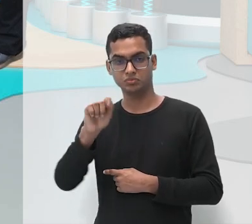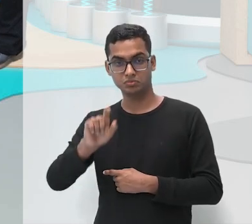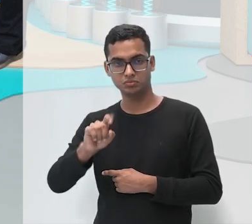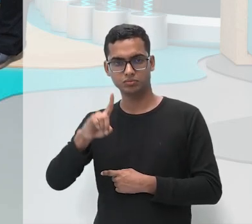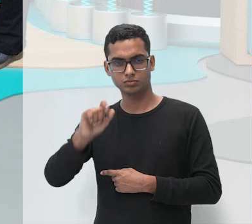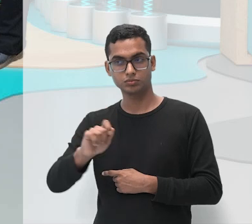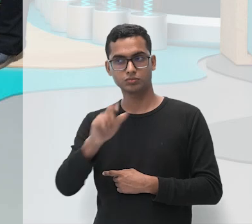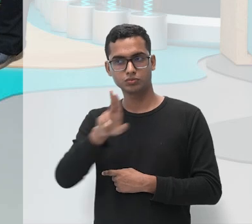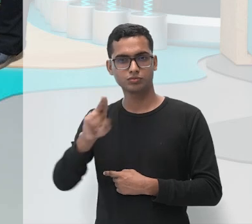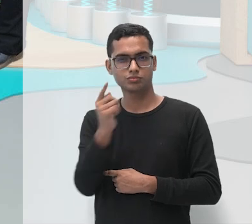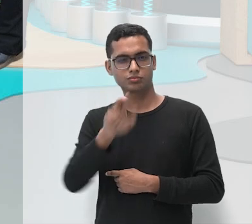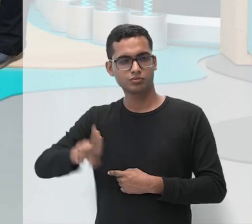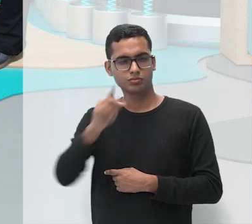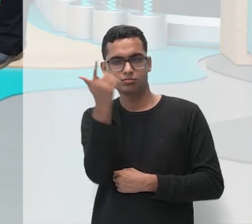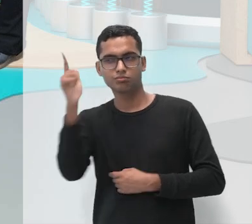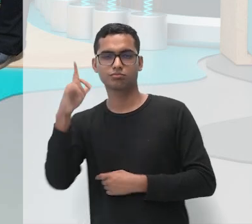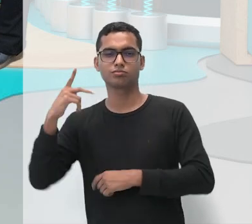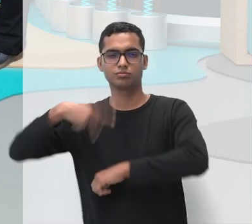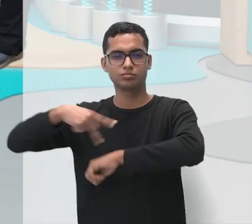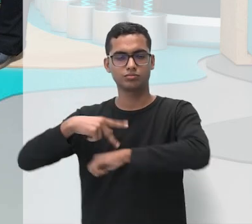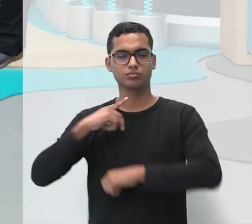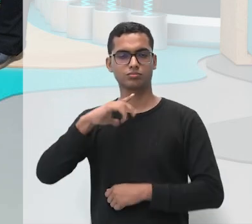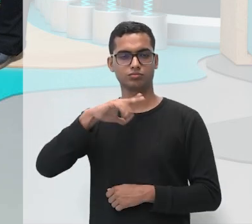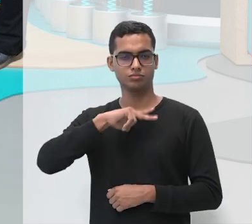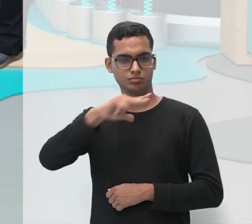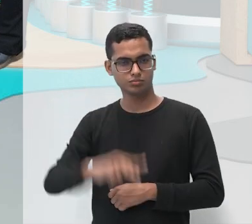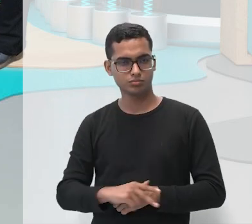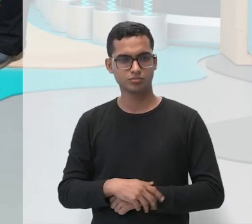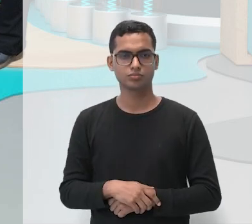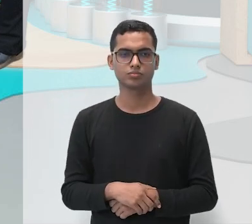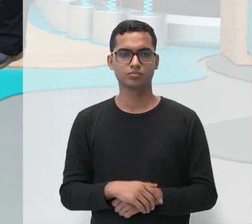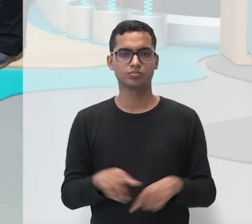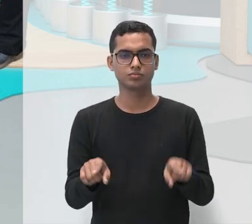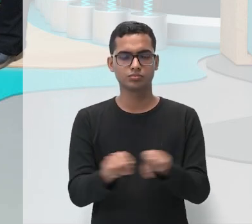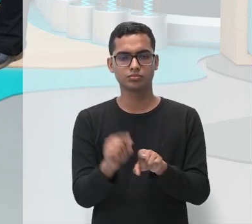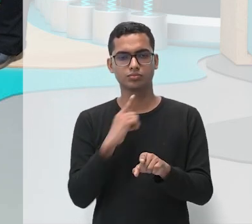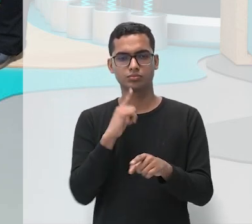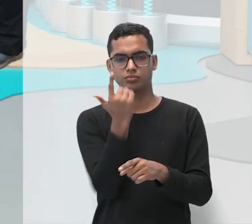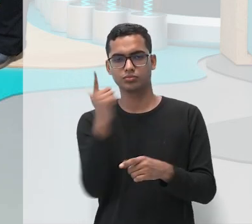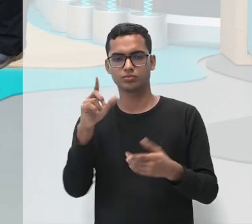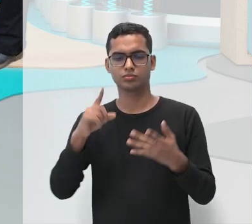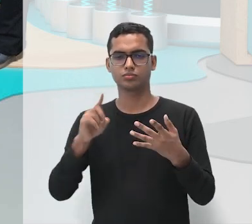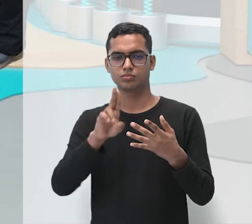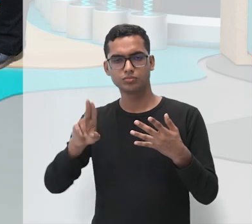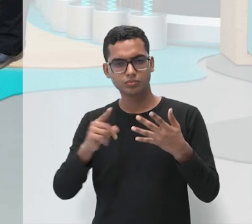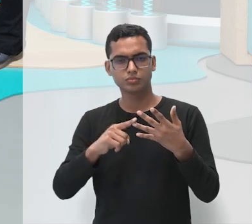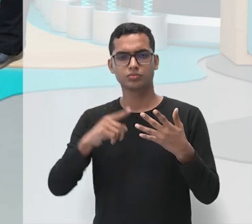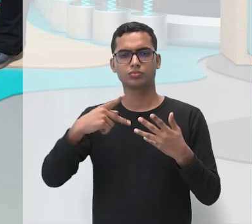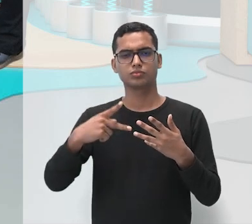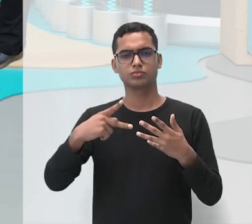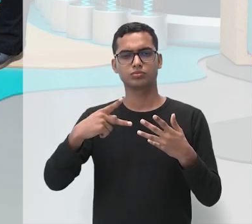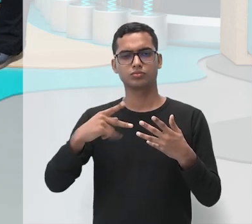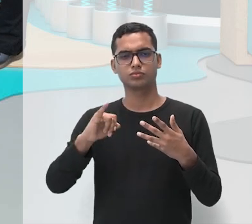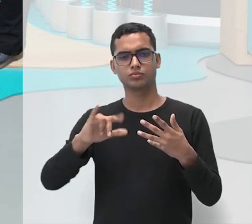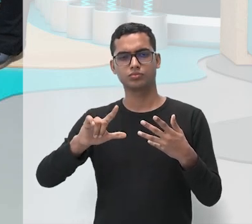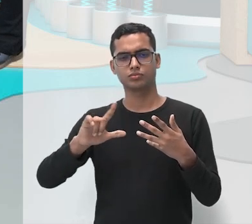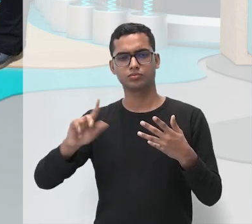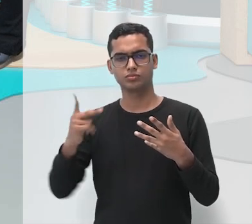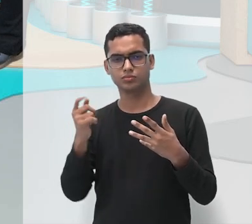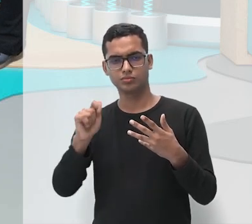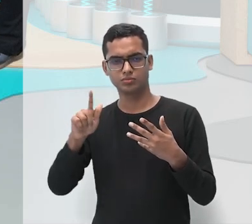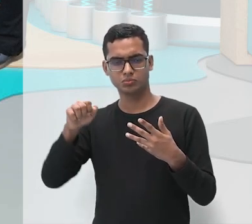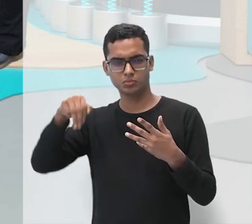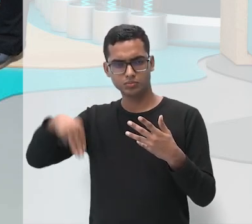Portugal, pode ser chamada de pilhagem, pira, a pira é muito regional, né? É